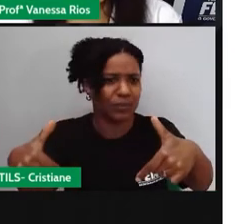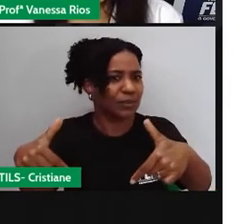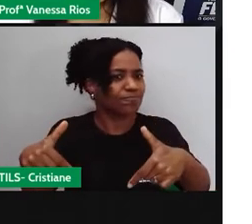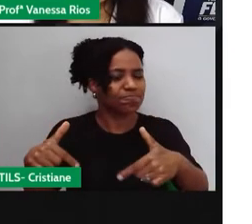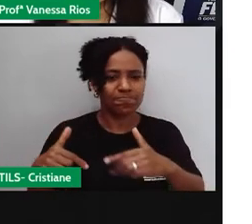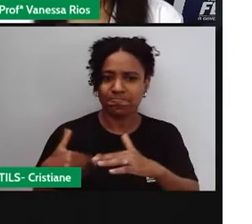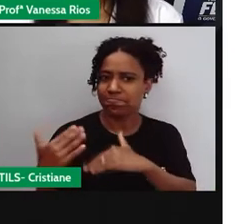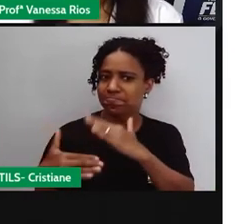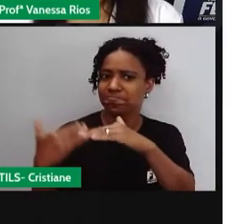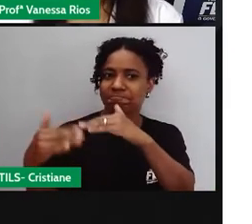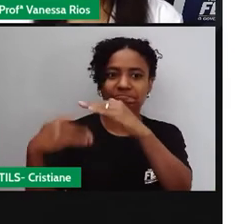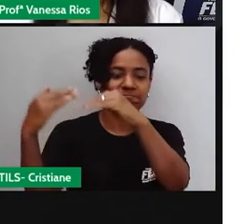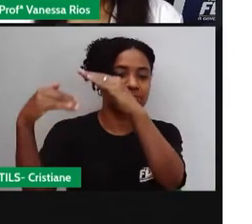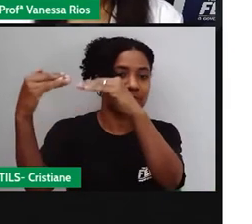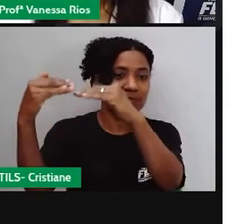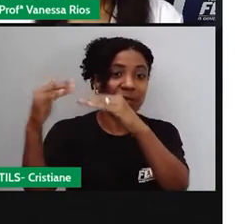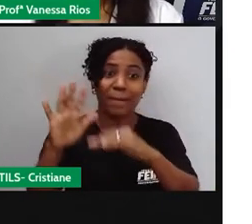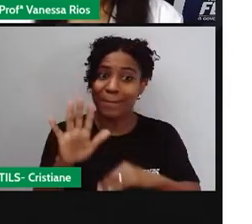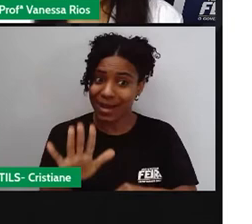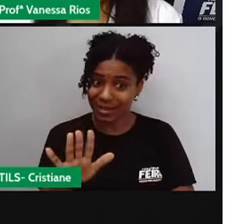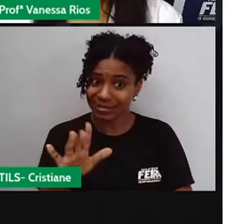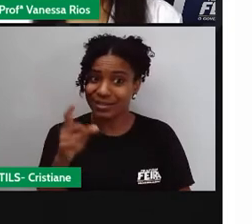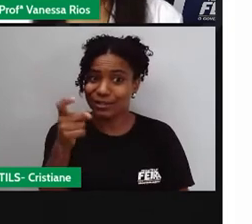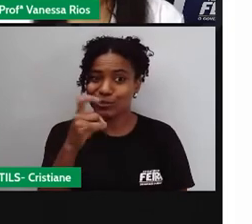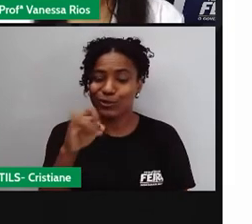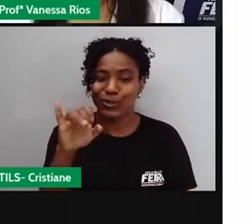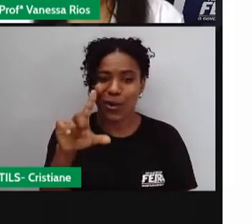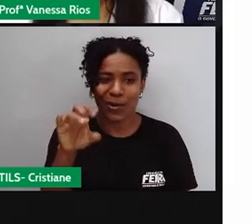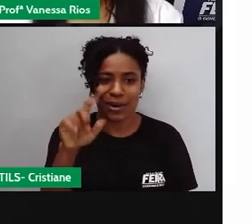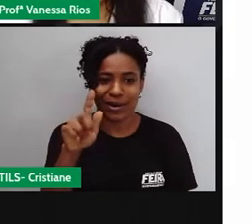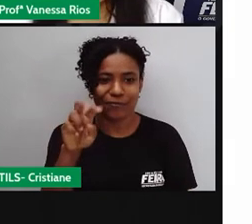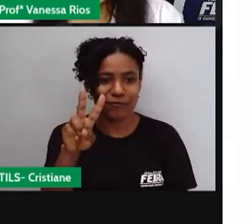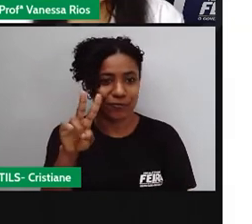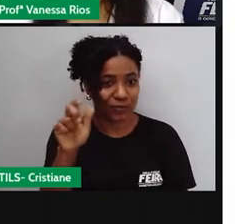tempo, mas a xilogravura, resumindo aí